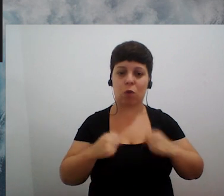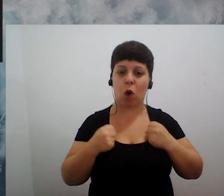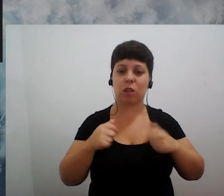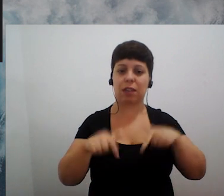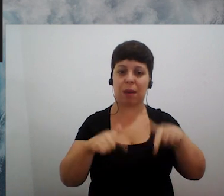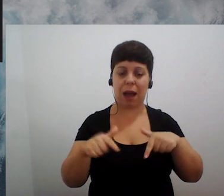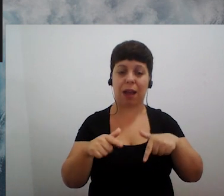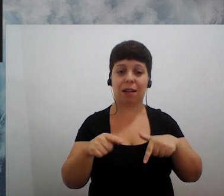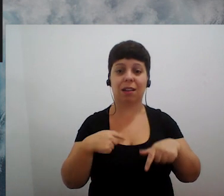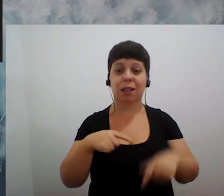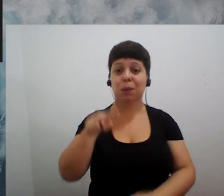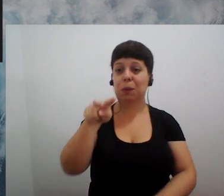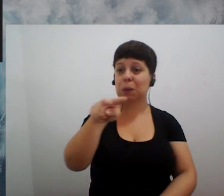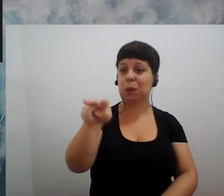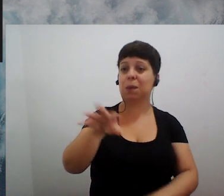por esse trabalho.